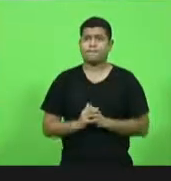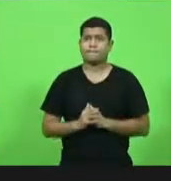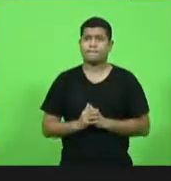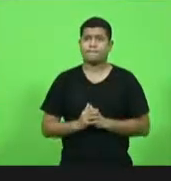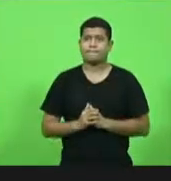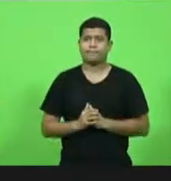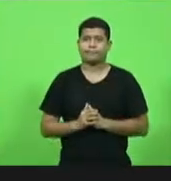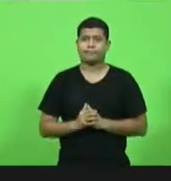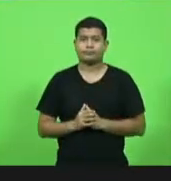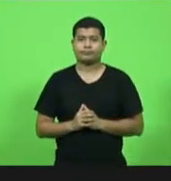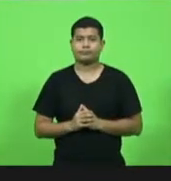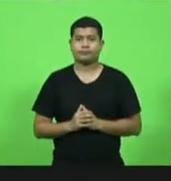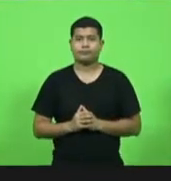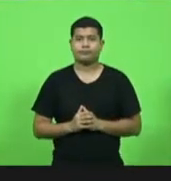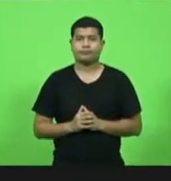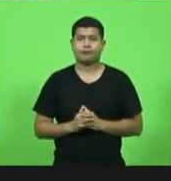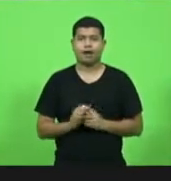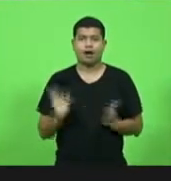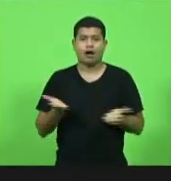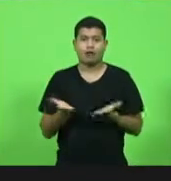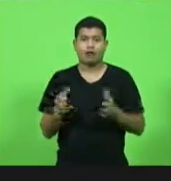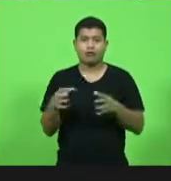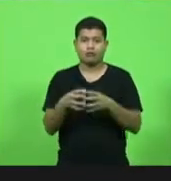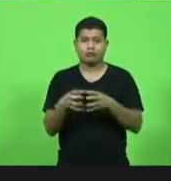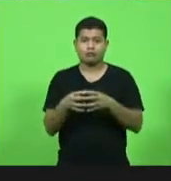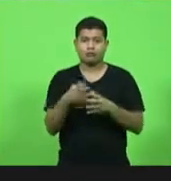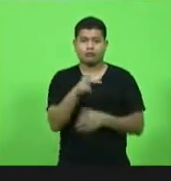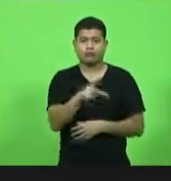Obrigado, deputado. Teremos um último bloco,